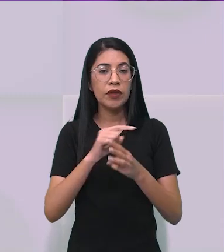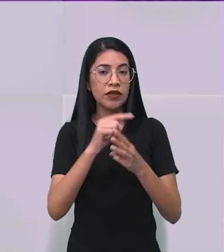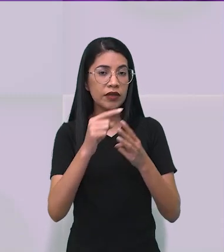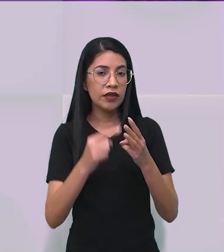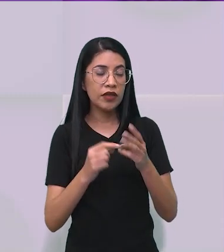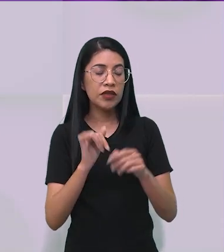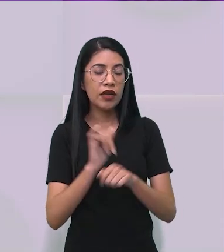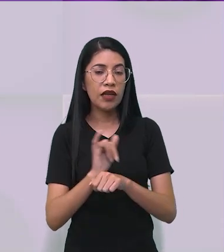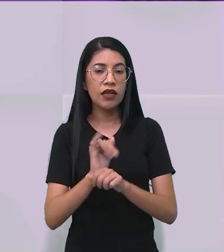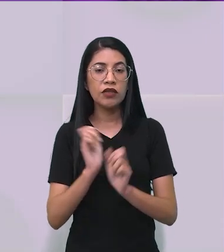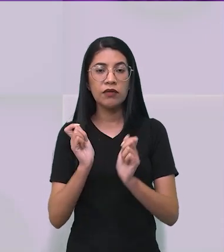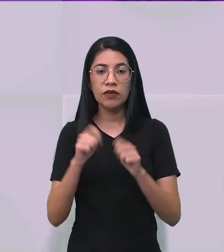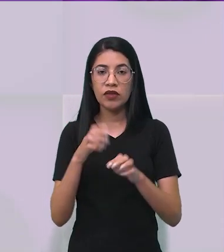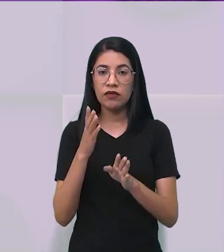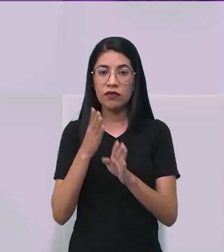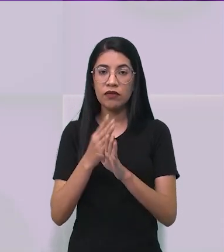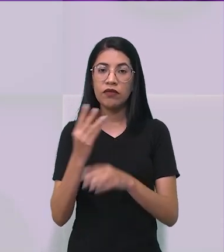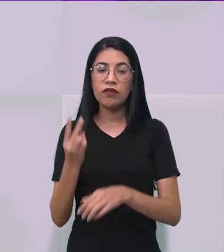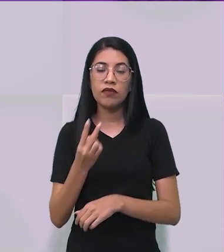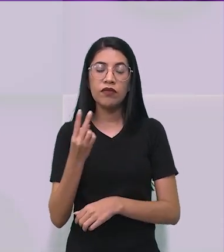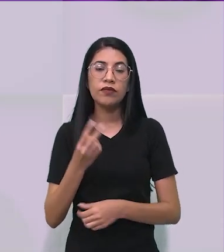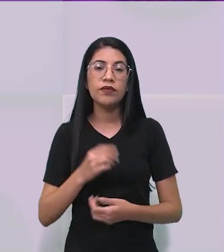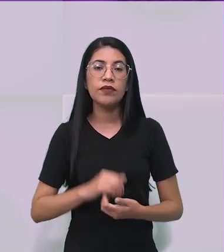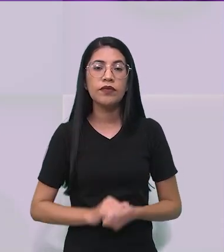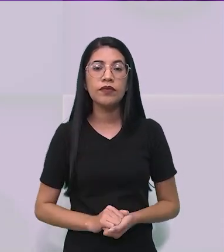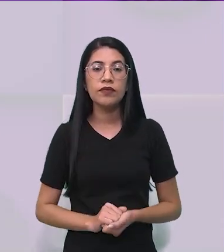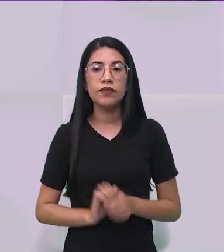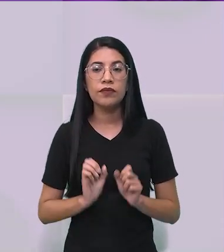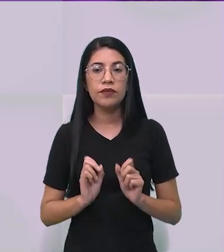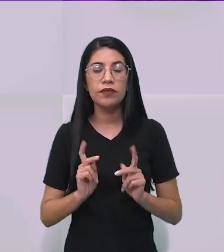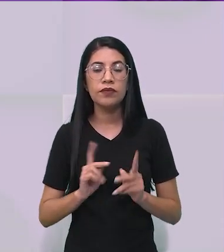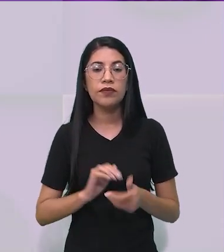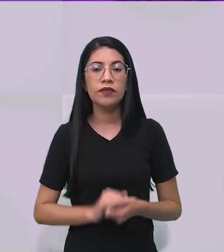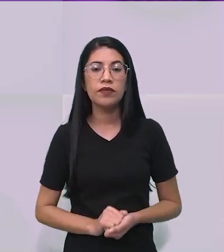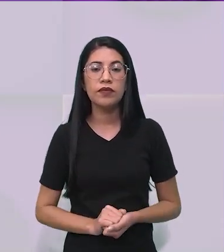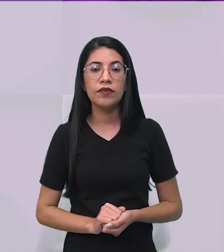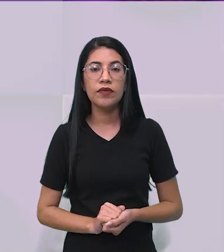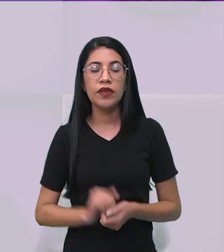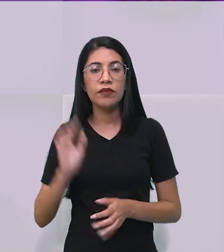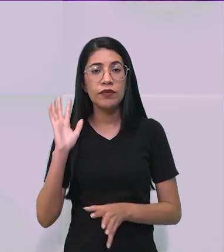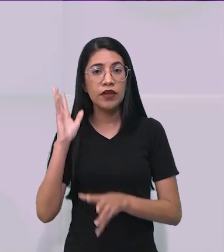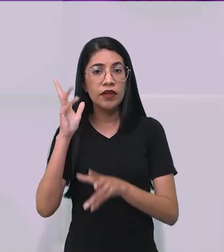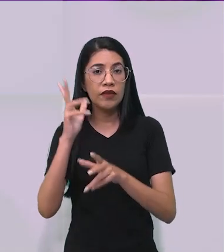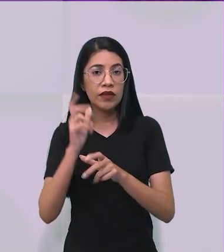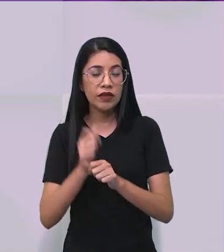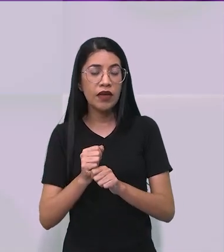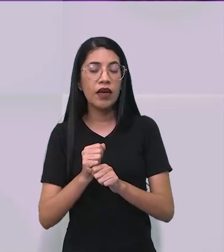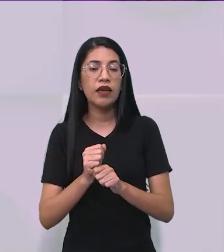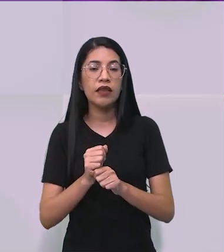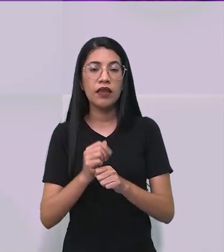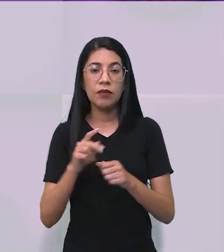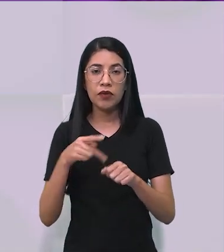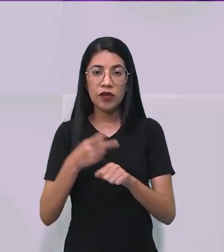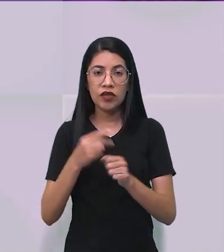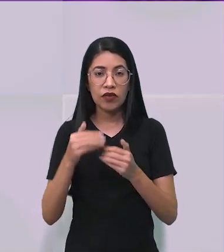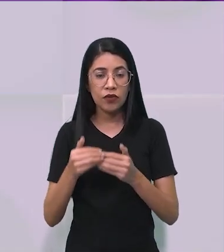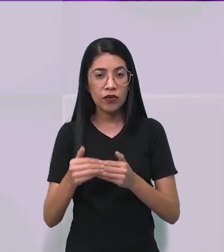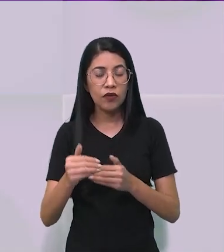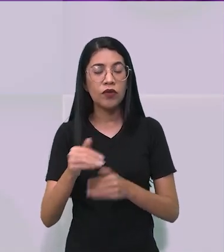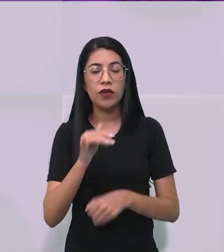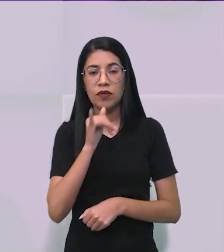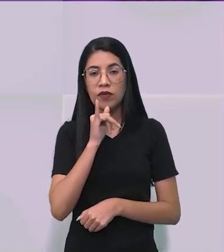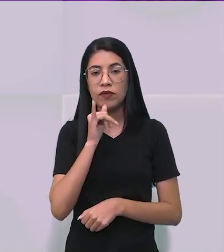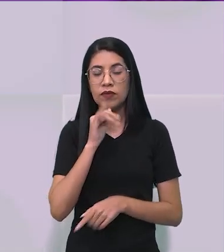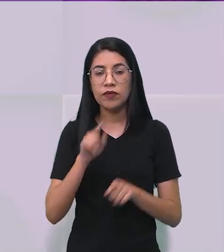mesmo resultado, certo? Então, vamos lá recapitular, porque a gente vai continuar aqui fazendo os outros exemplos, tá? Então, eu